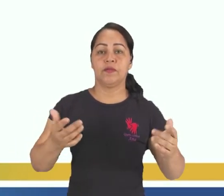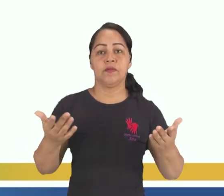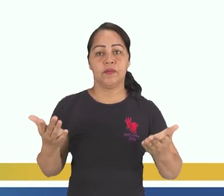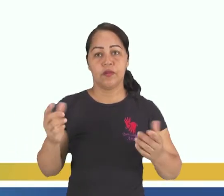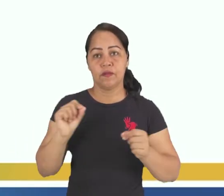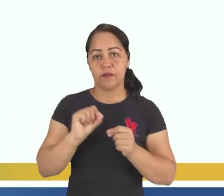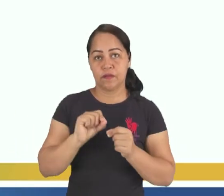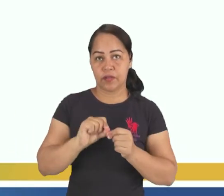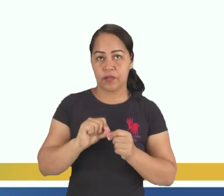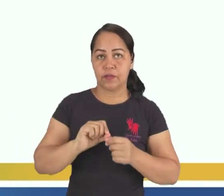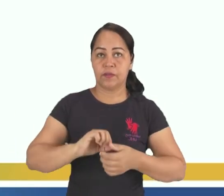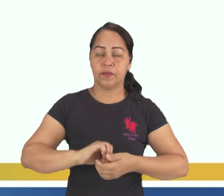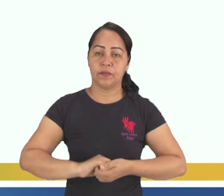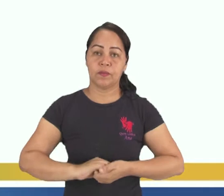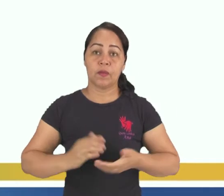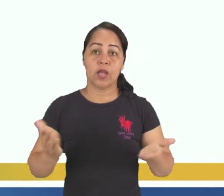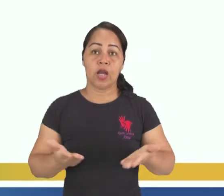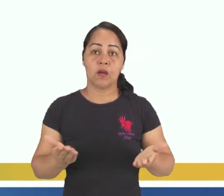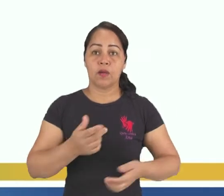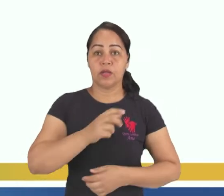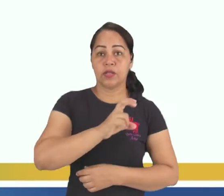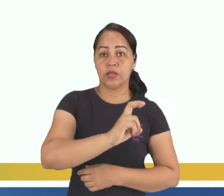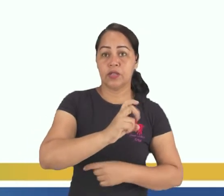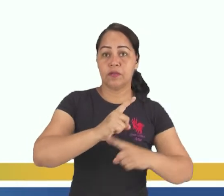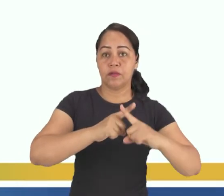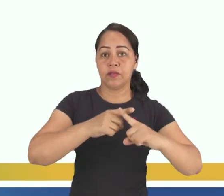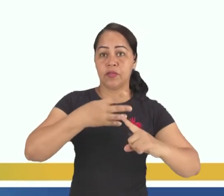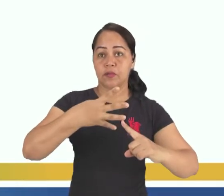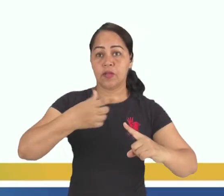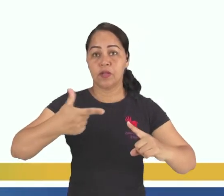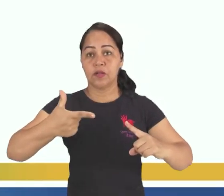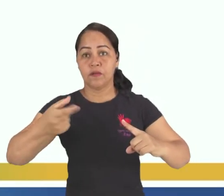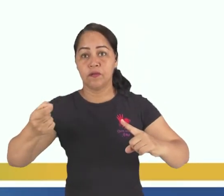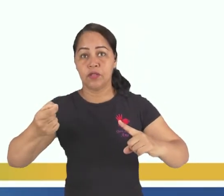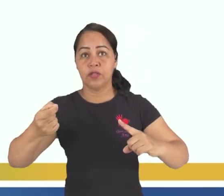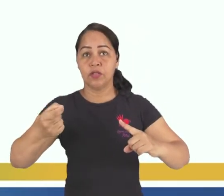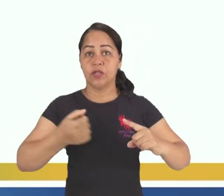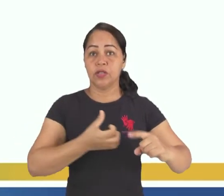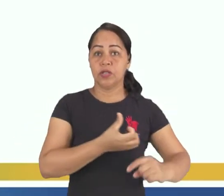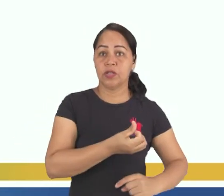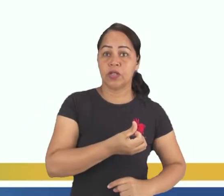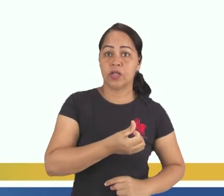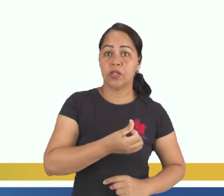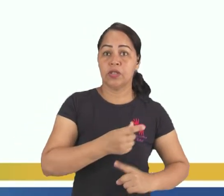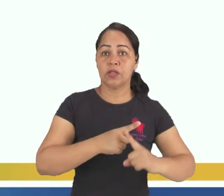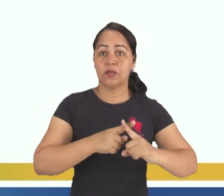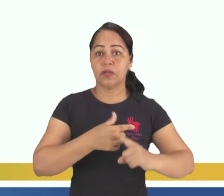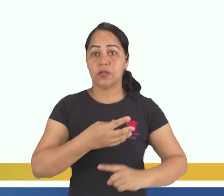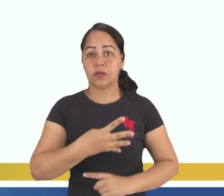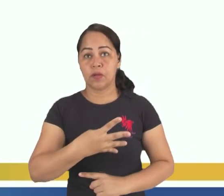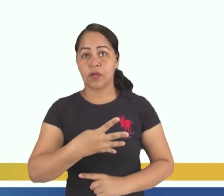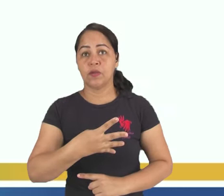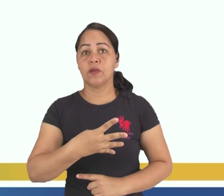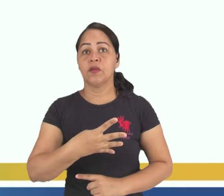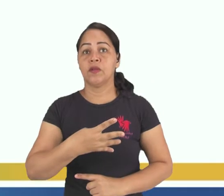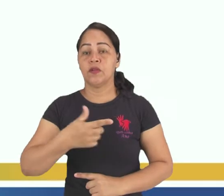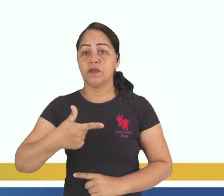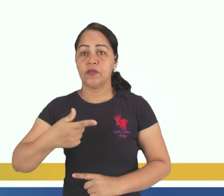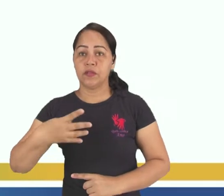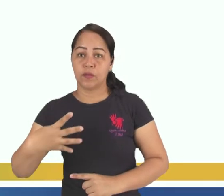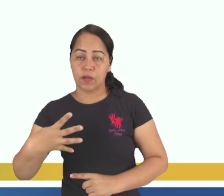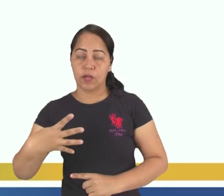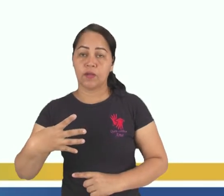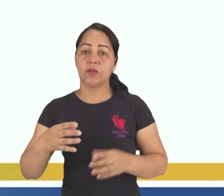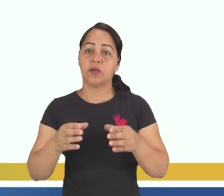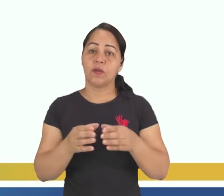denominador 24. Então, 5 vezes 4 dá 20, 6 vezes 4 dá 24. Então, a fração de acertos da equipe